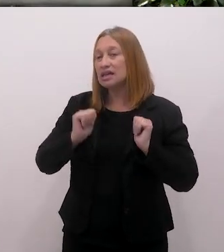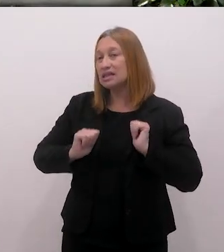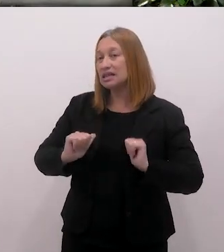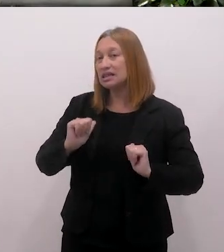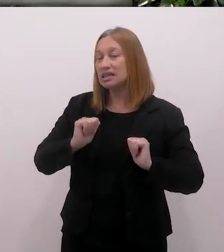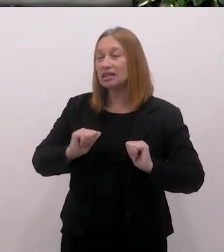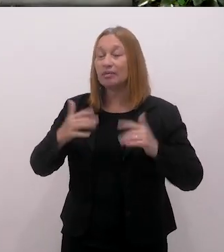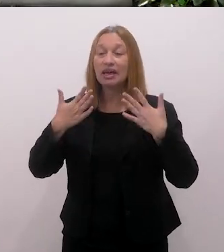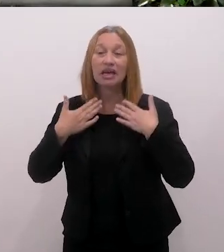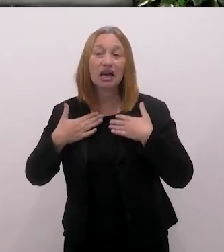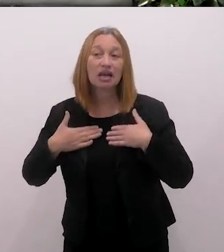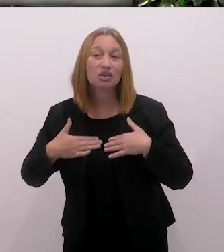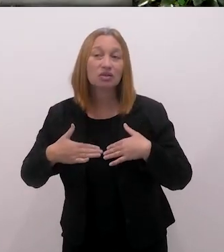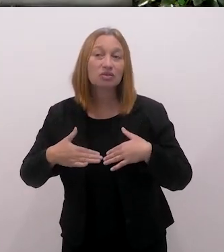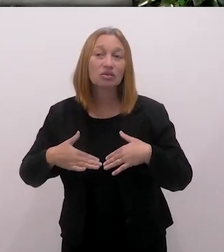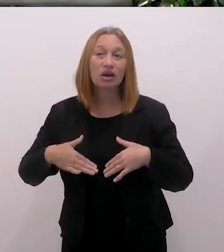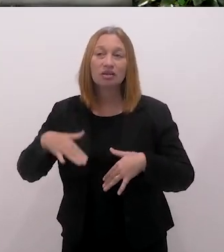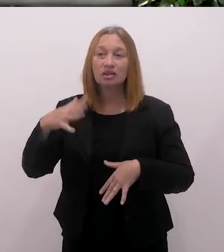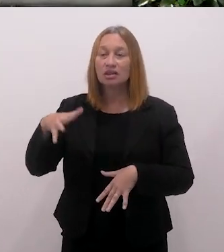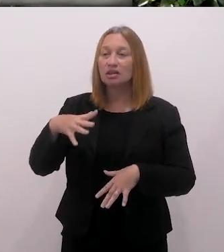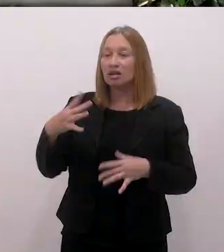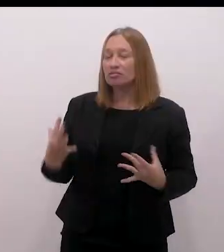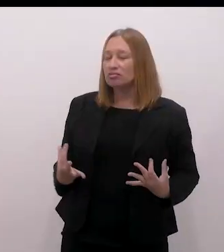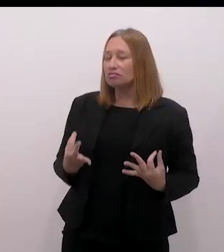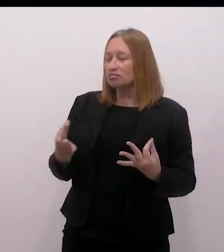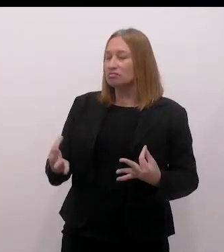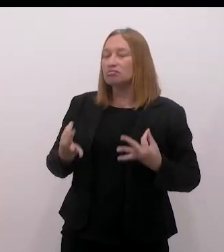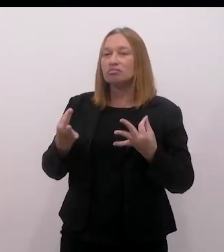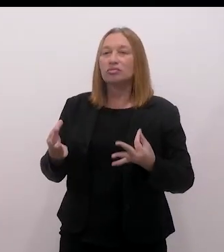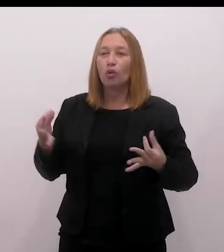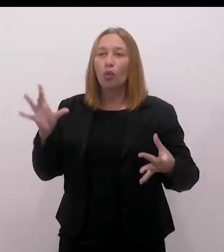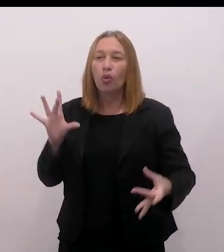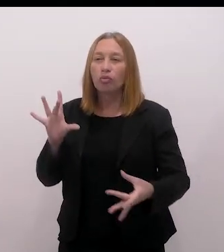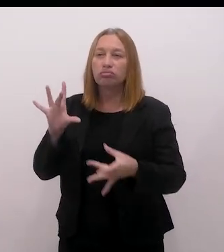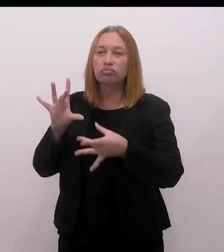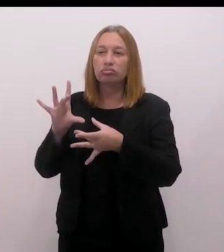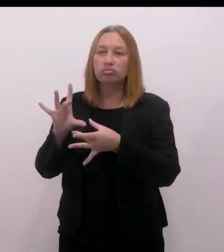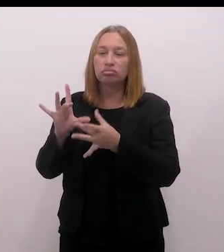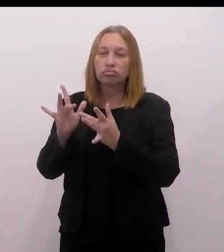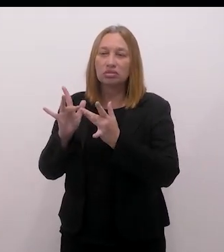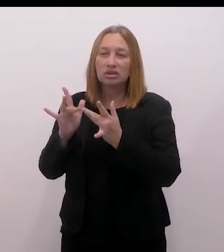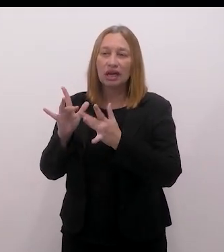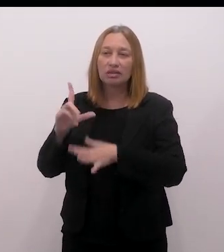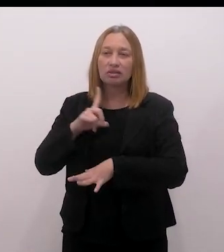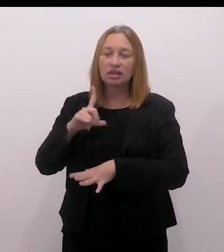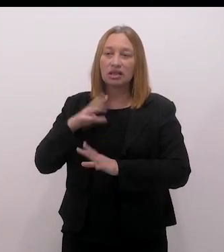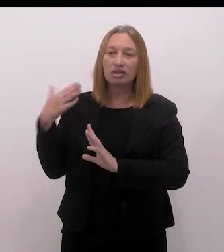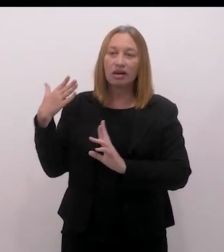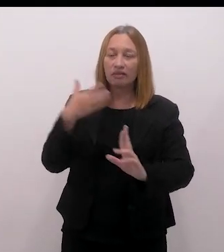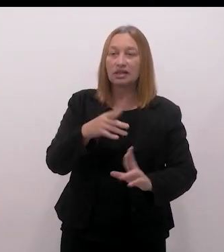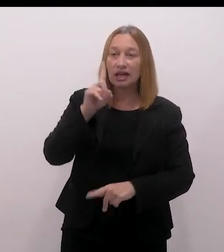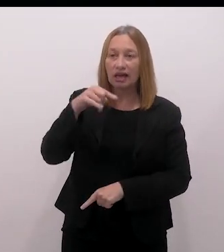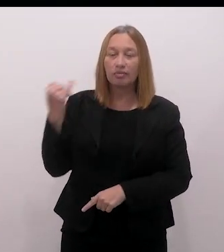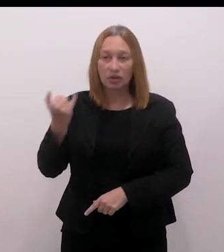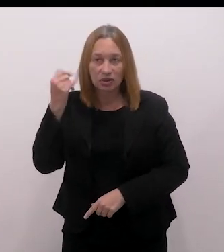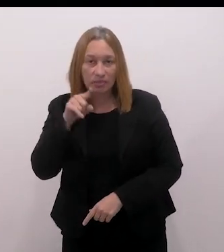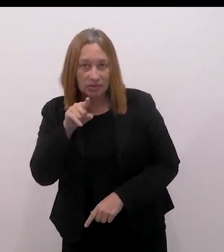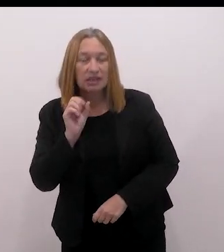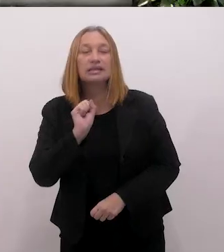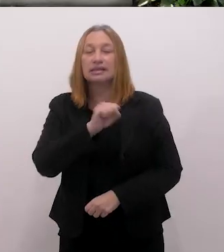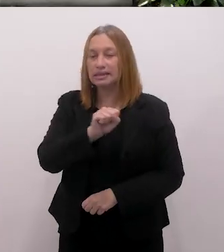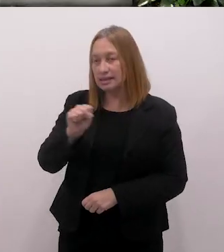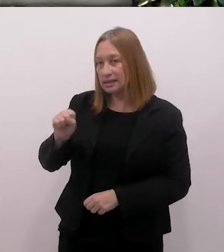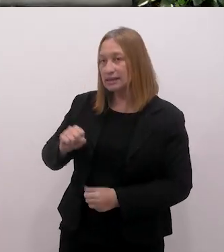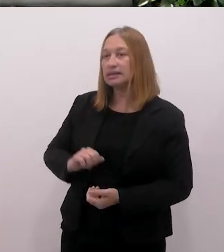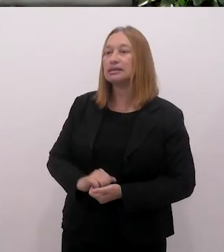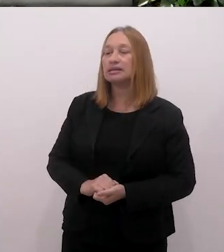que têm um jeitinho bem suave, assim, fico tentando me contagiar daquela atmosfera. Então, a referência para você é